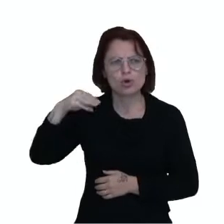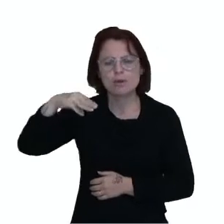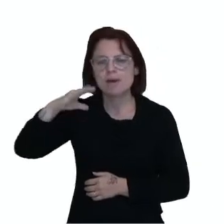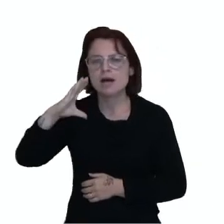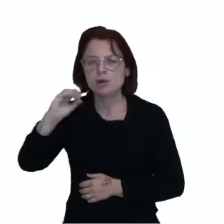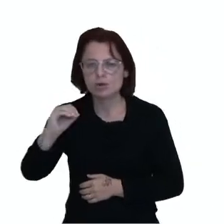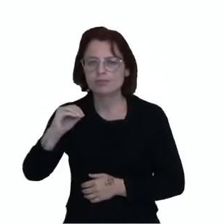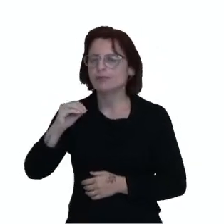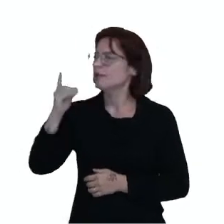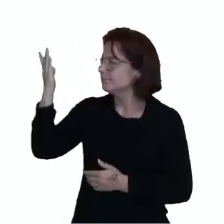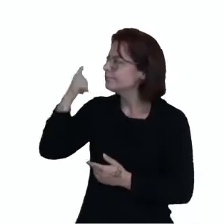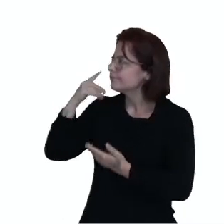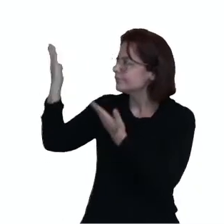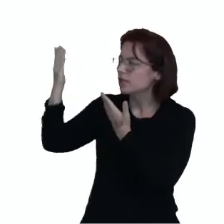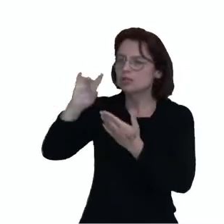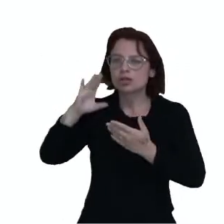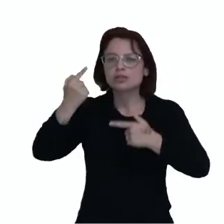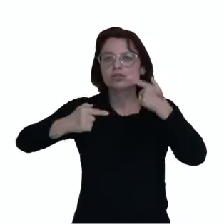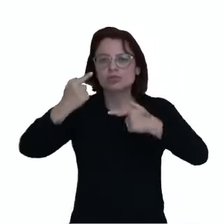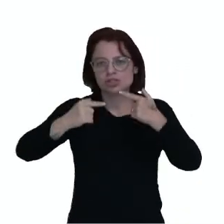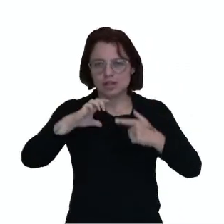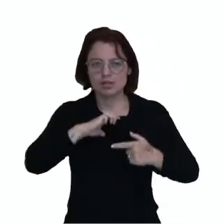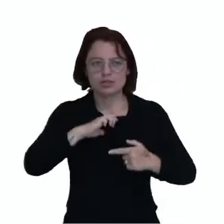discutir ética.